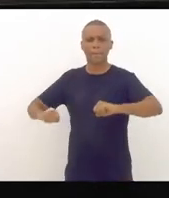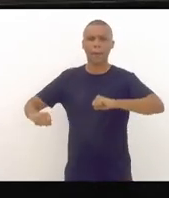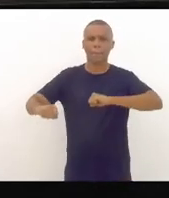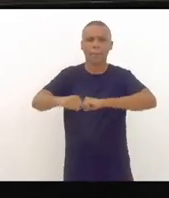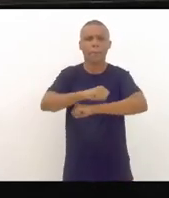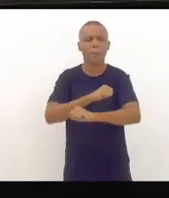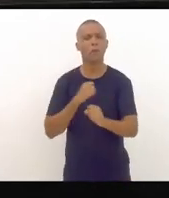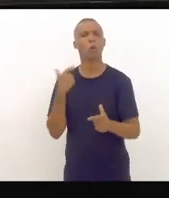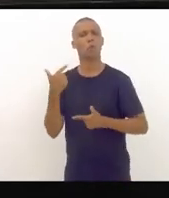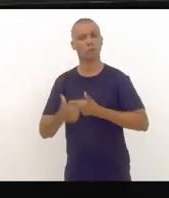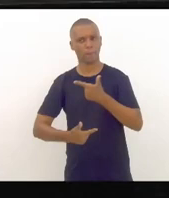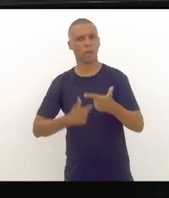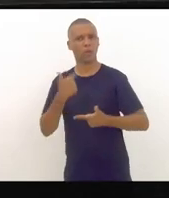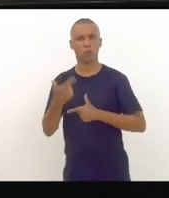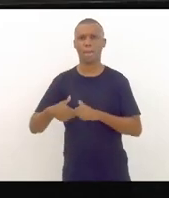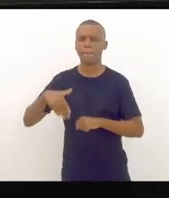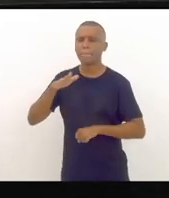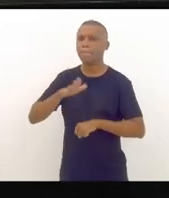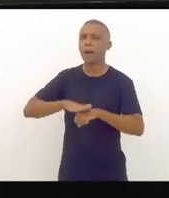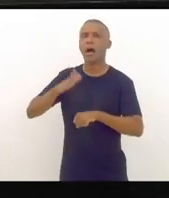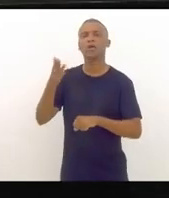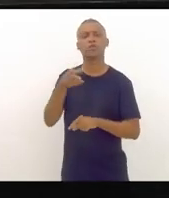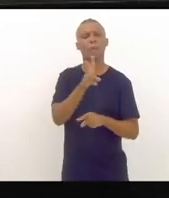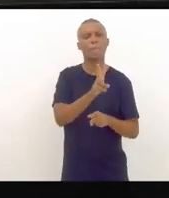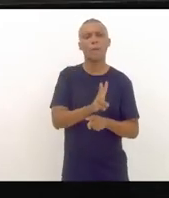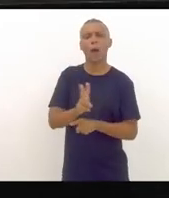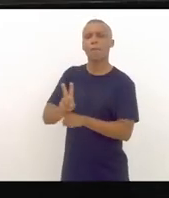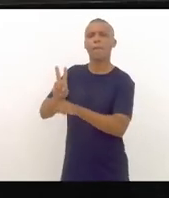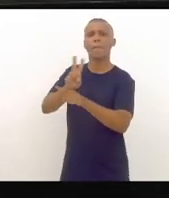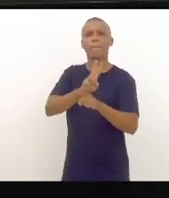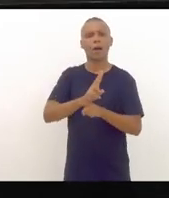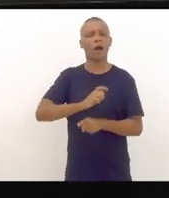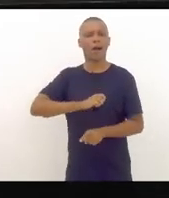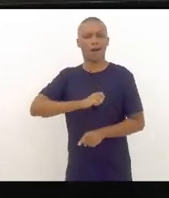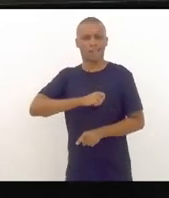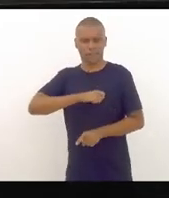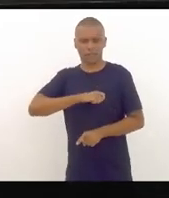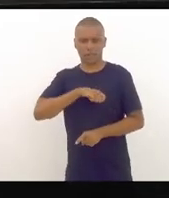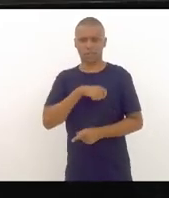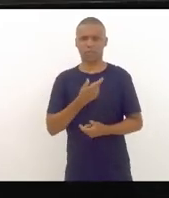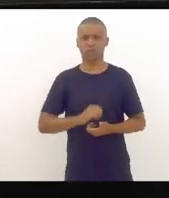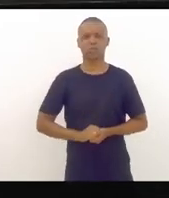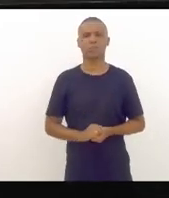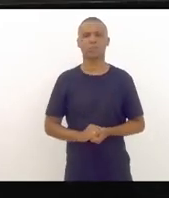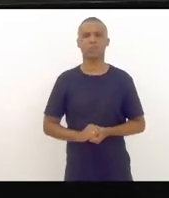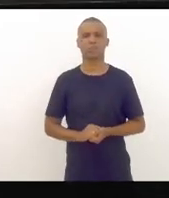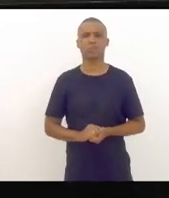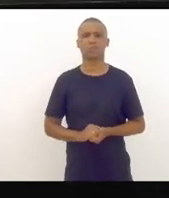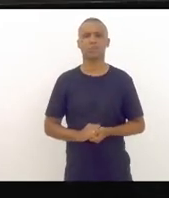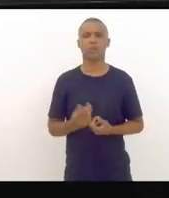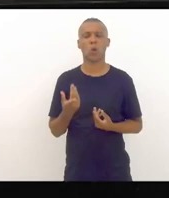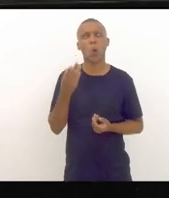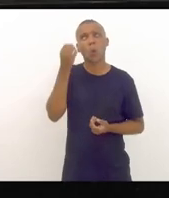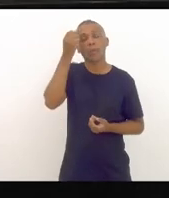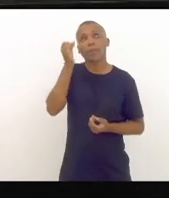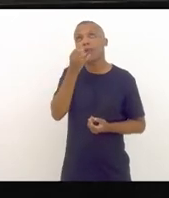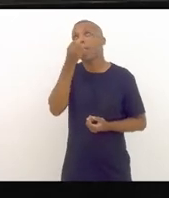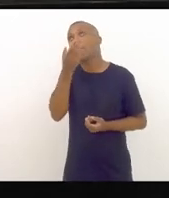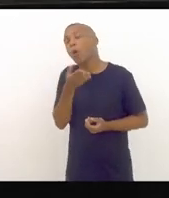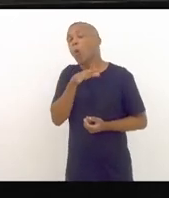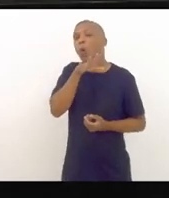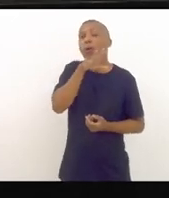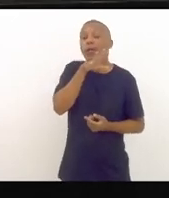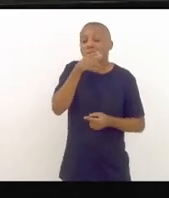mais trabalhador, cada vez mais fiscalizador e cada vez, eu não sei se isso é bom ou ruim, cada vez